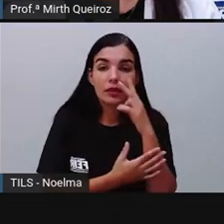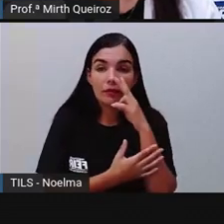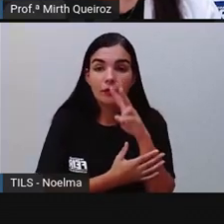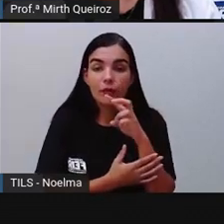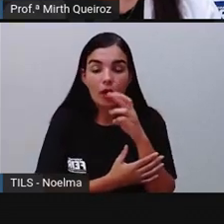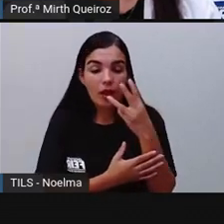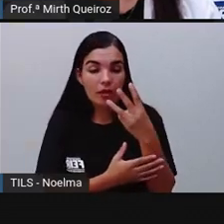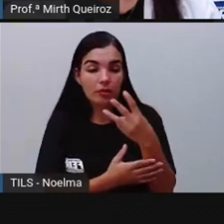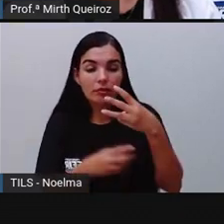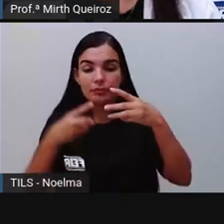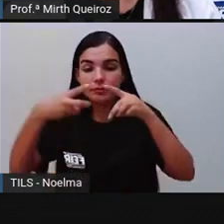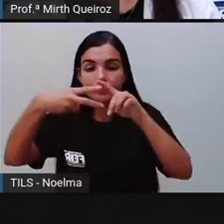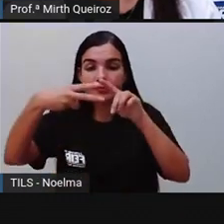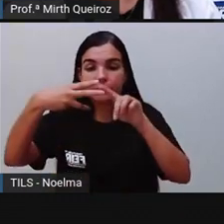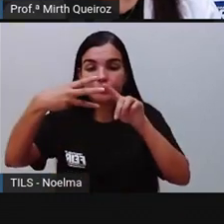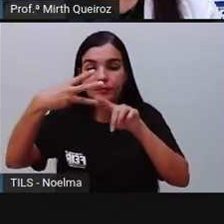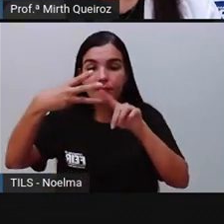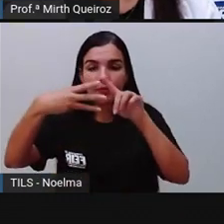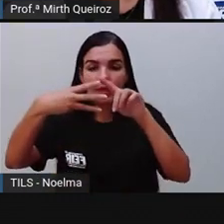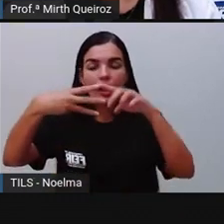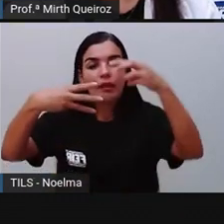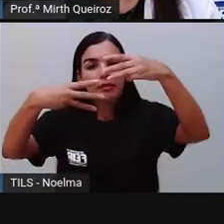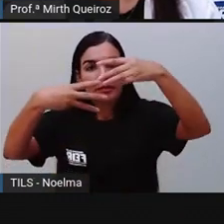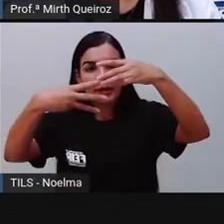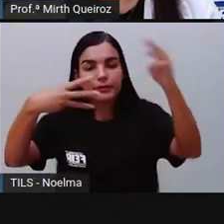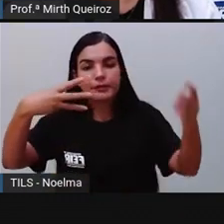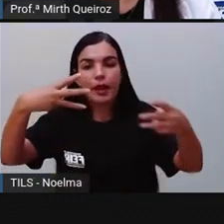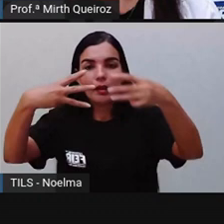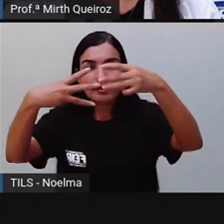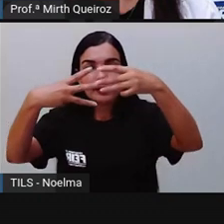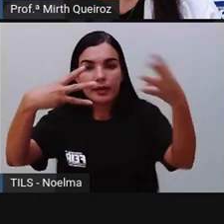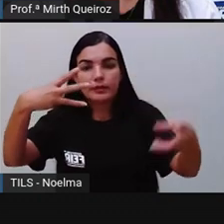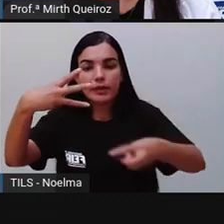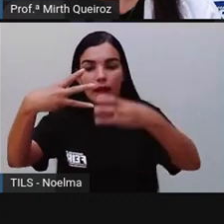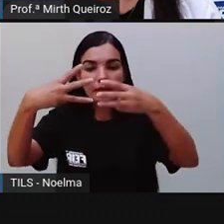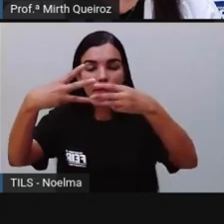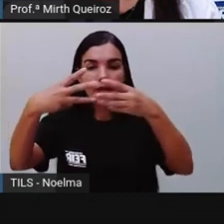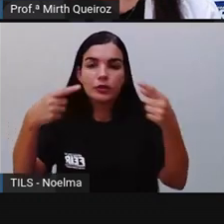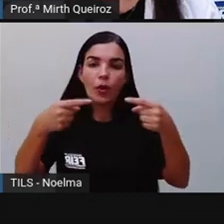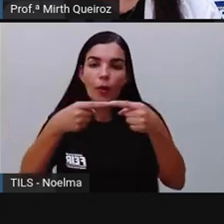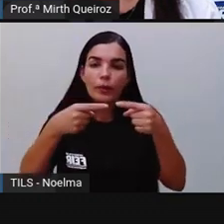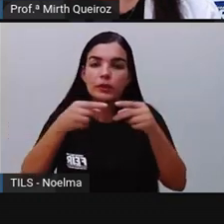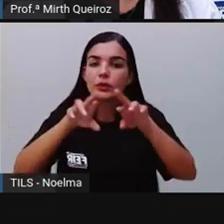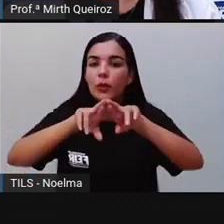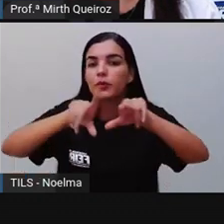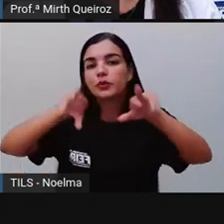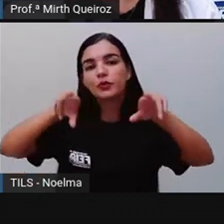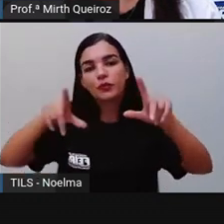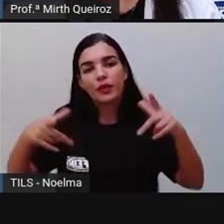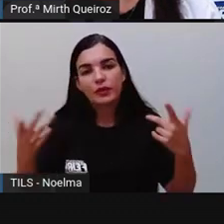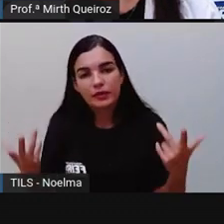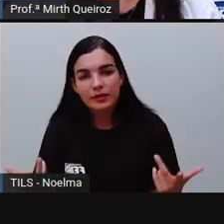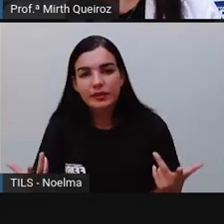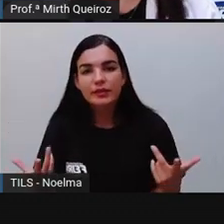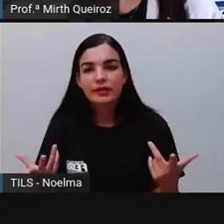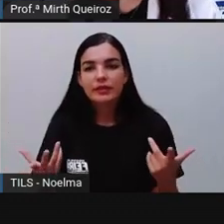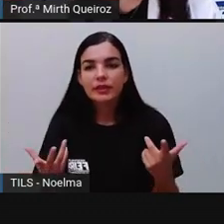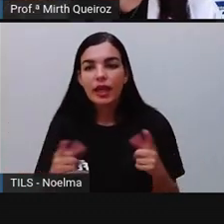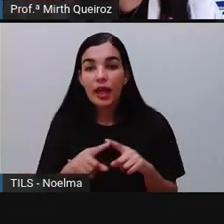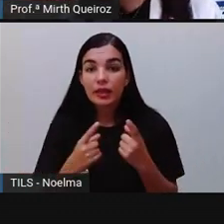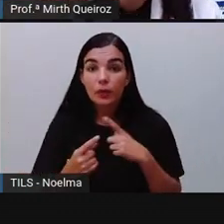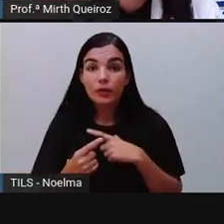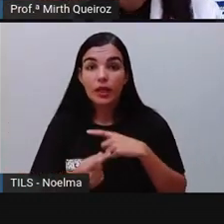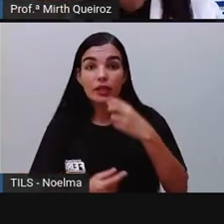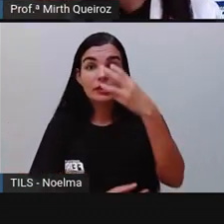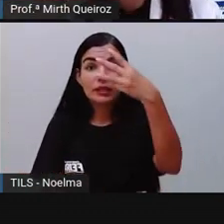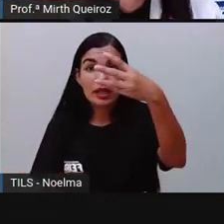Bianca, três combinações diferentes. Joyce, mais três combinações diferentes. Carolina, mais três combinações diferentes. Então, nós